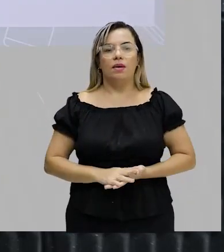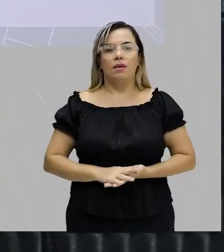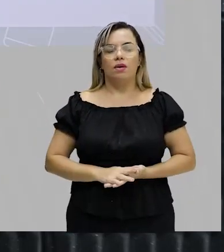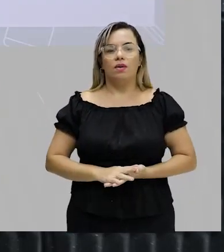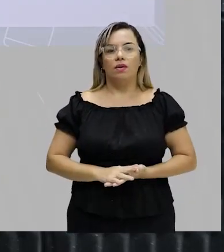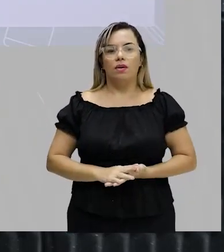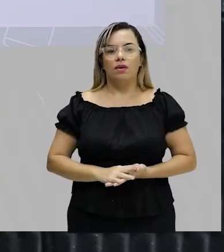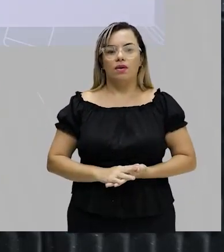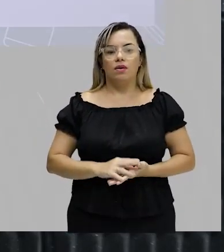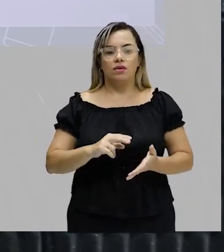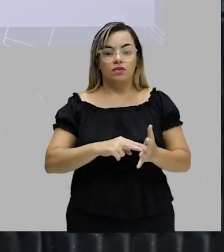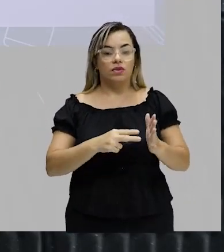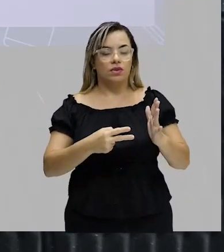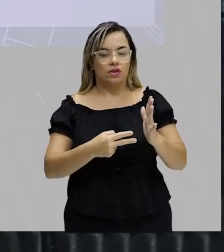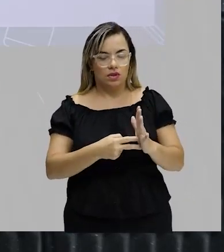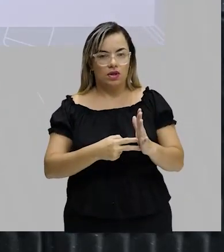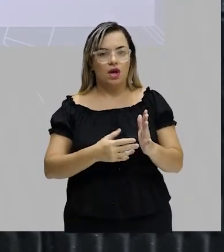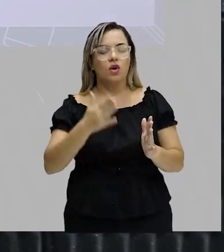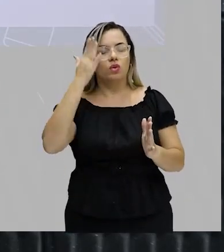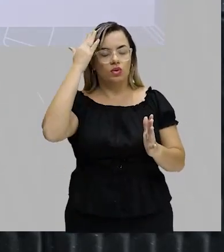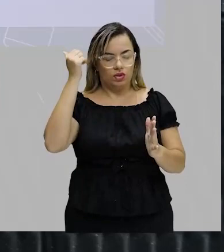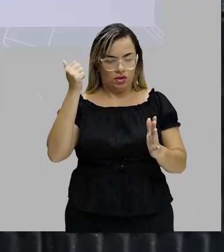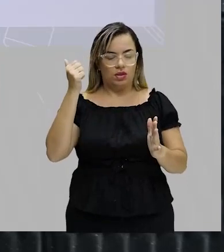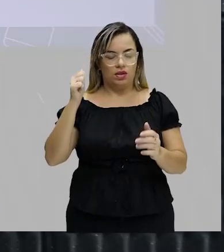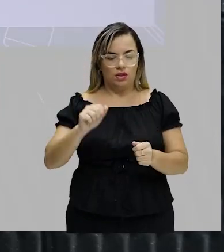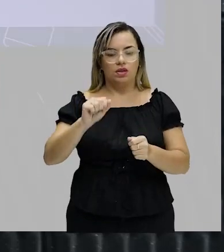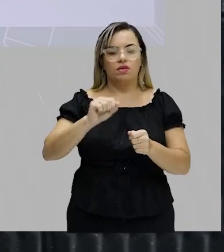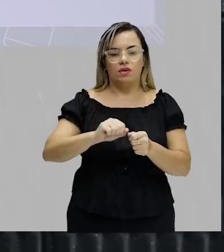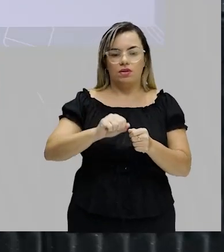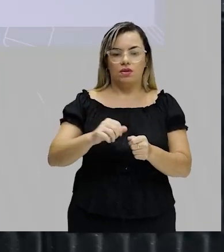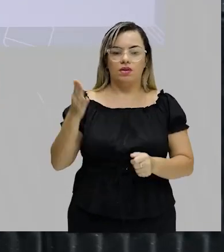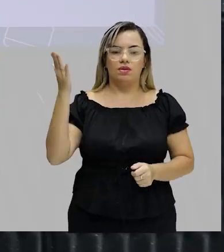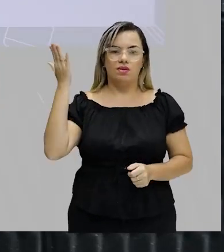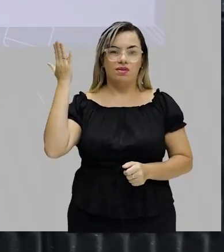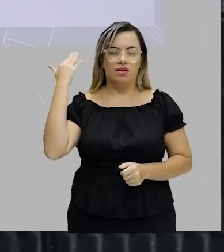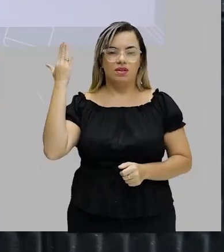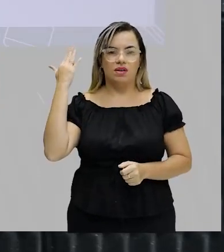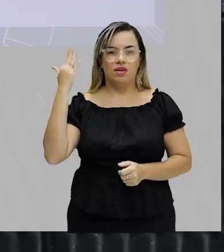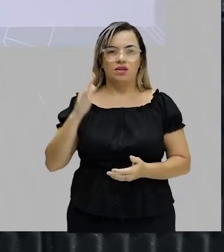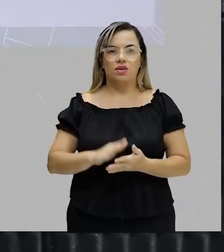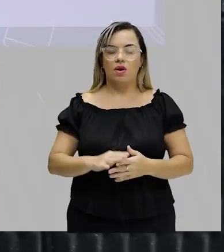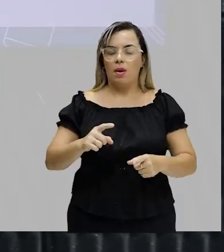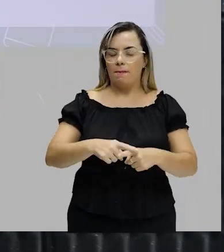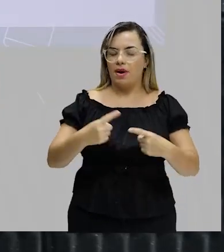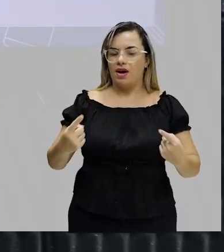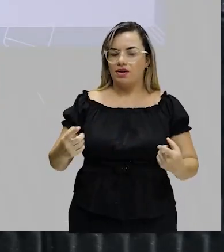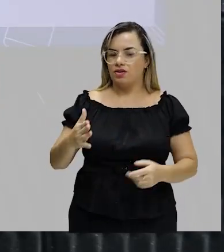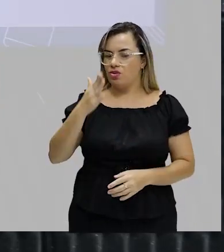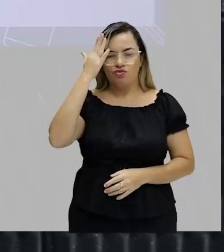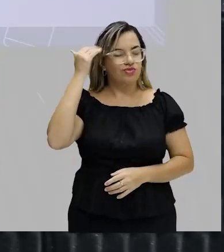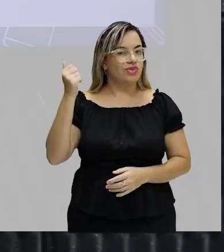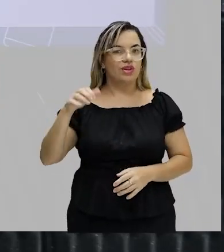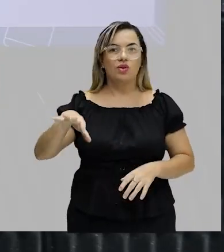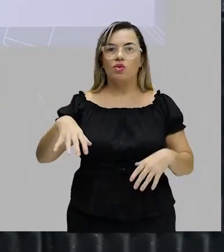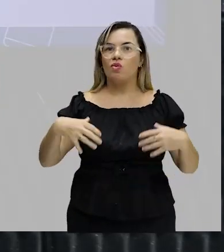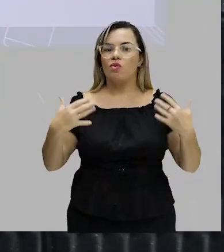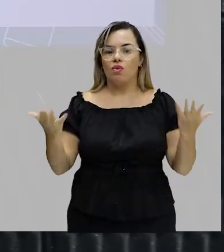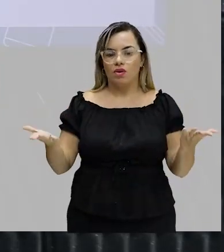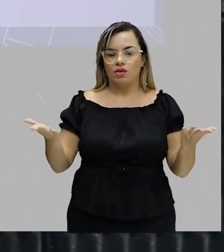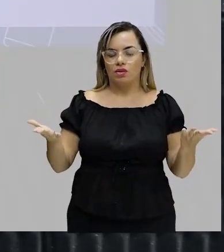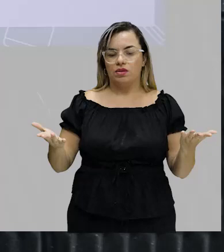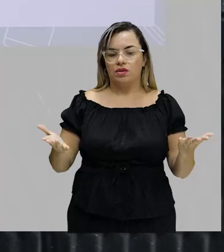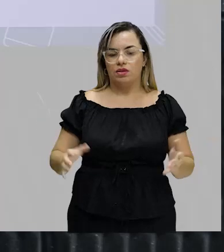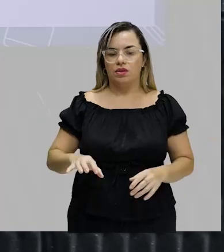já aconteceu, mas eu não sei quando. Eu não consigo especificar. Eu também não sei se essa ação já foi finalizada ou não. É